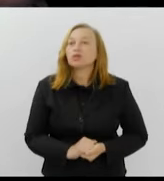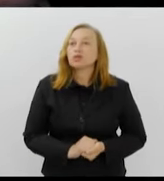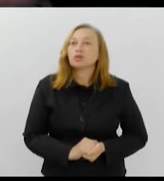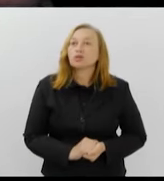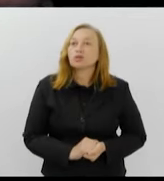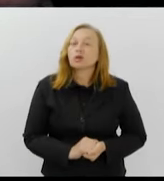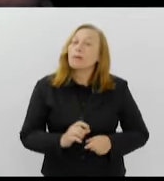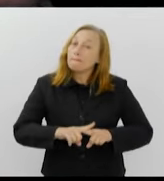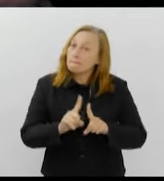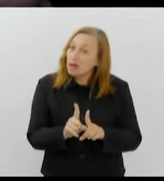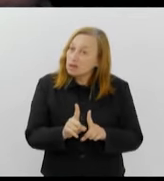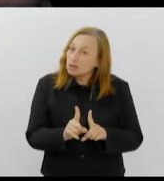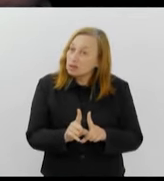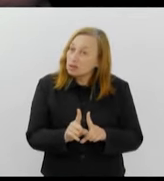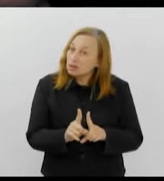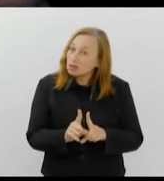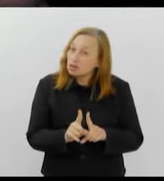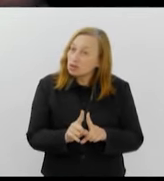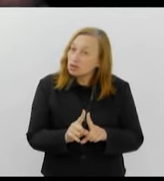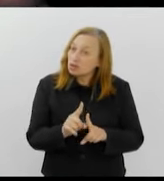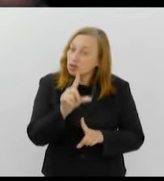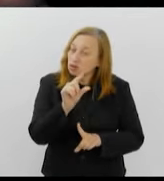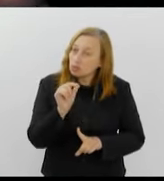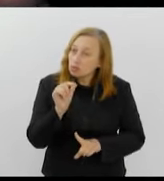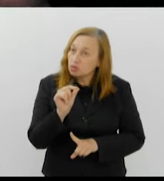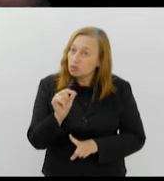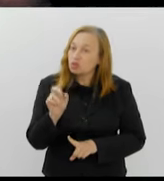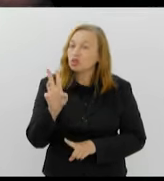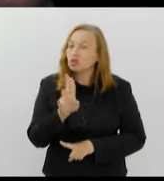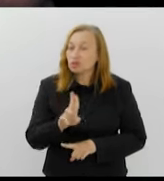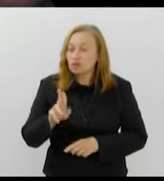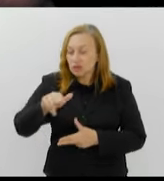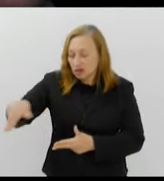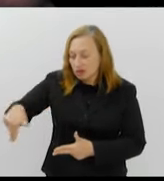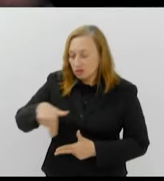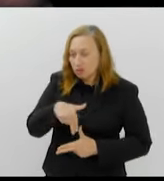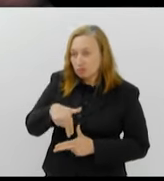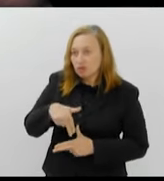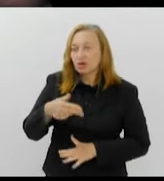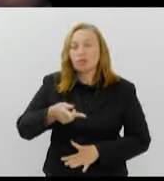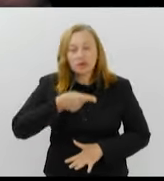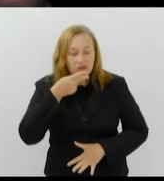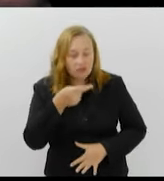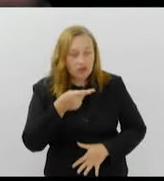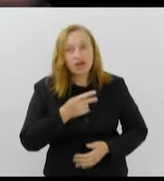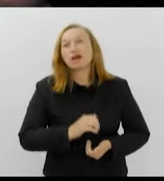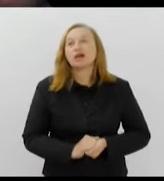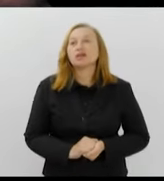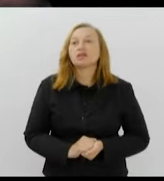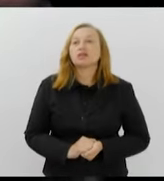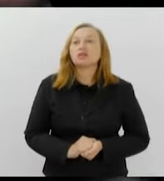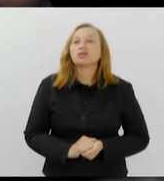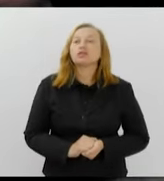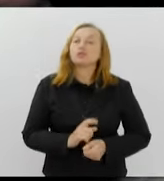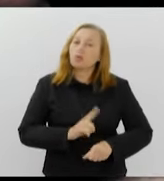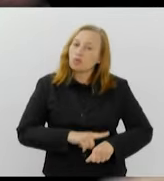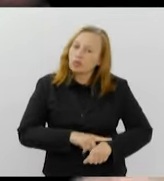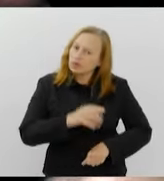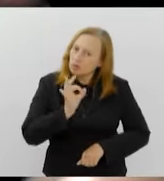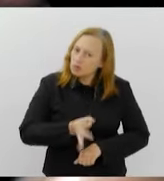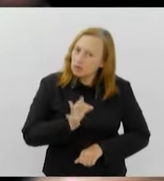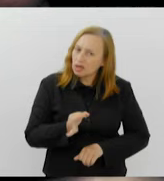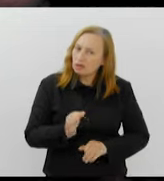mas preferi utilizar institucionalmente a Tribuna para me manifestar e farei no momento adequado no